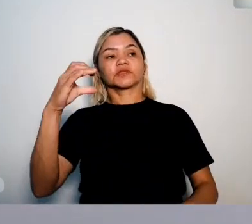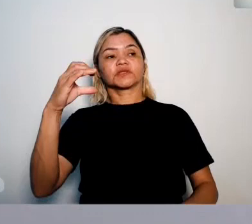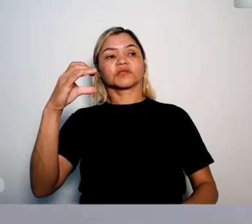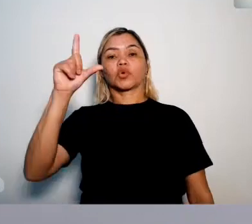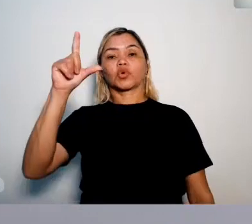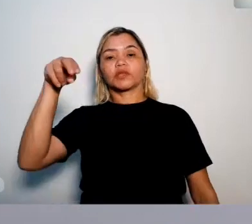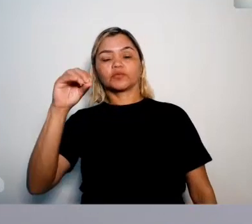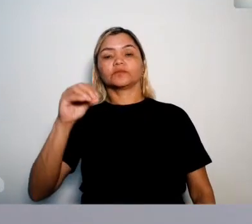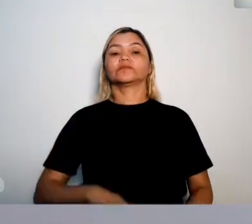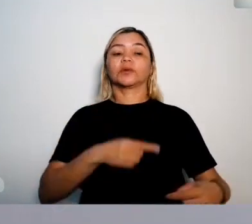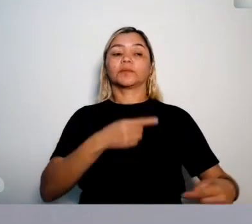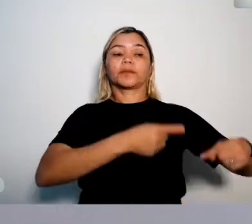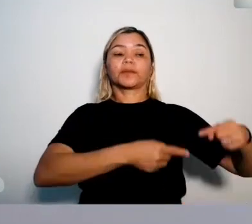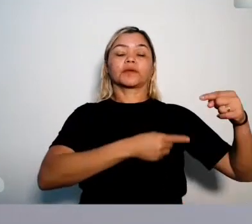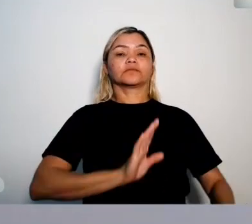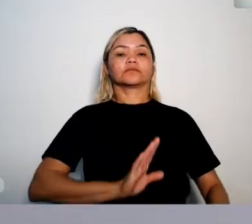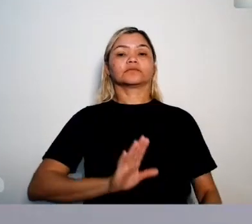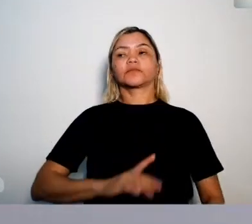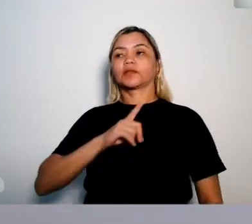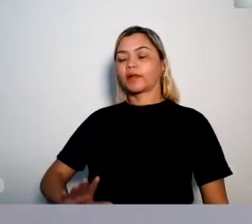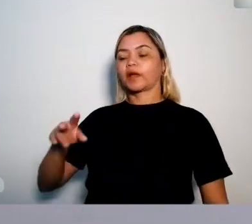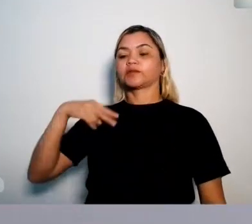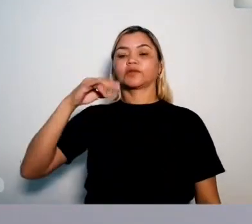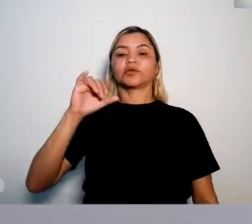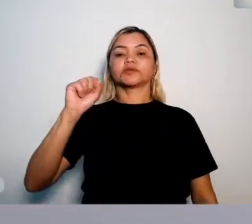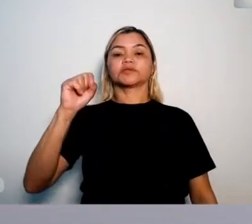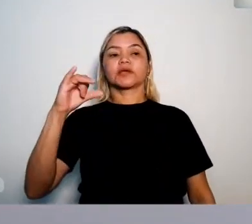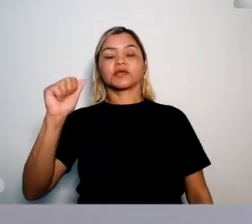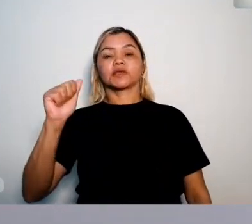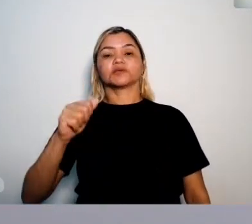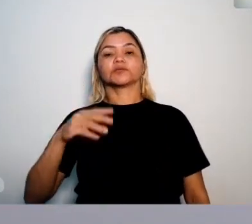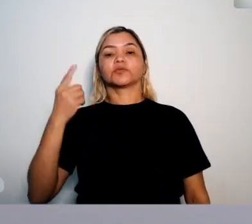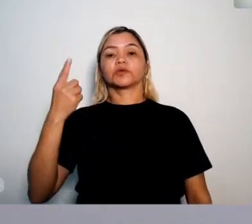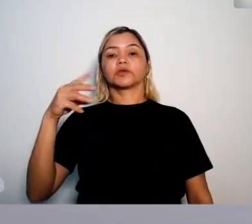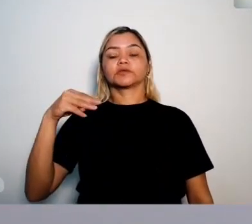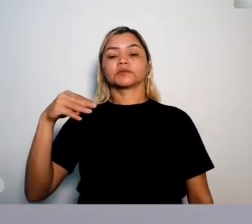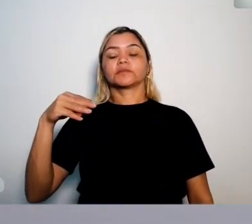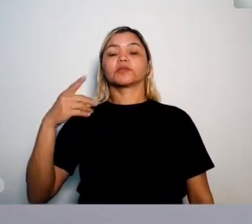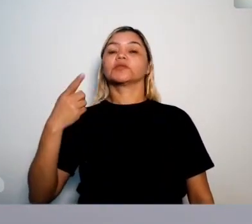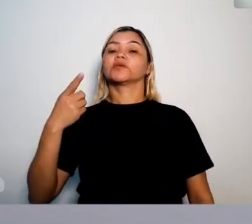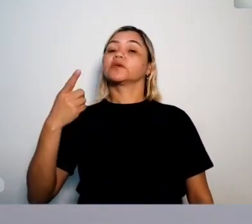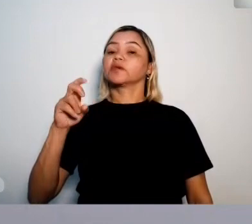Peço a palavra, senhor presidente. Tem a palavra o novo vereador Isaías Colino por 15 minutos.